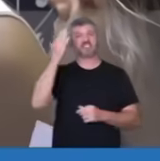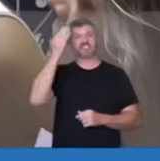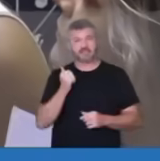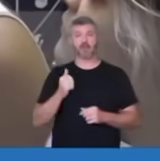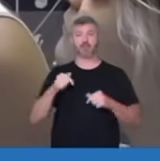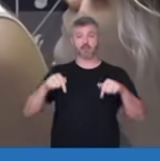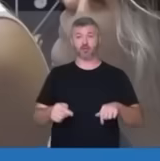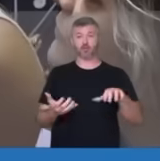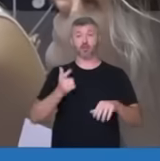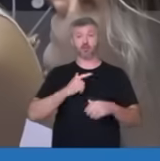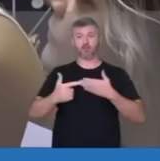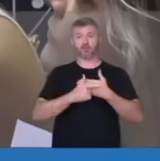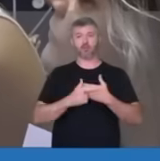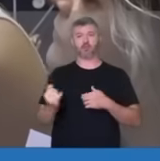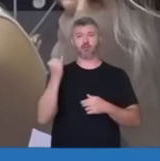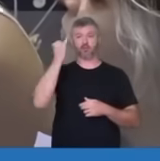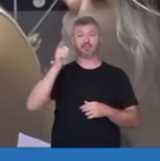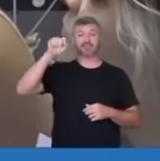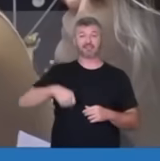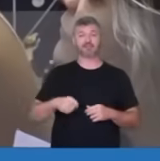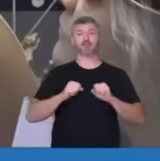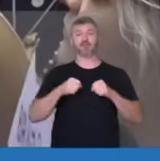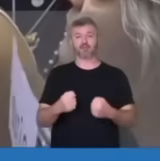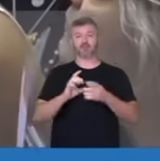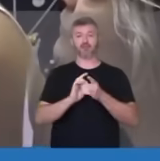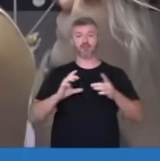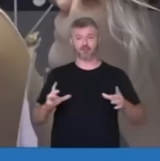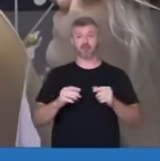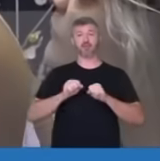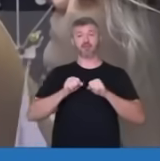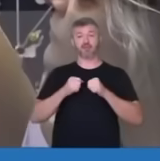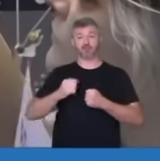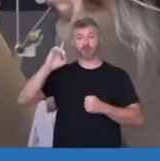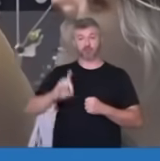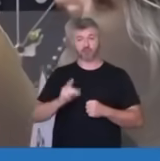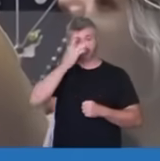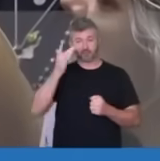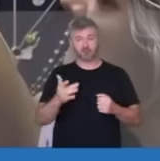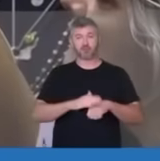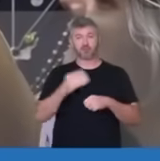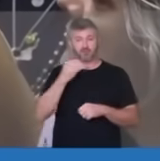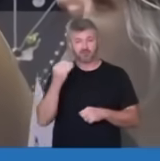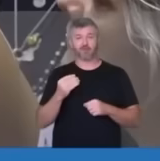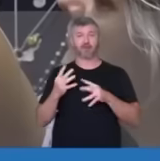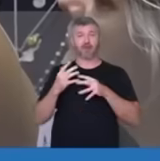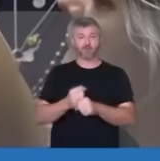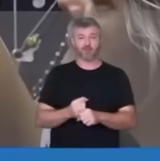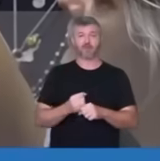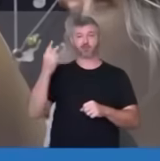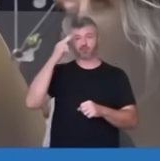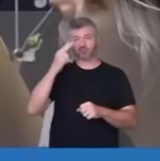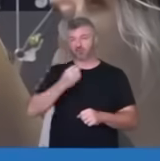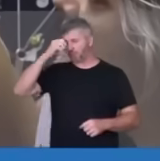este parlamento tem um papel fundamental e importante na defesa da democracia, na defesa dos direitos dos mais vulneráveis, na reparação e num passo de uma história